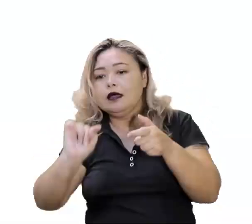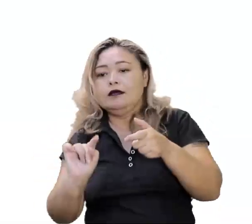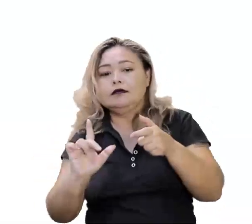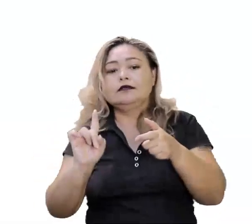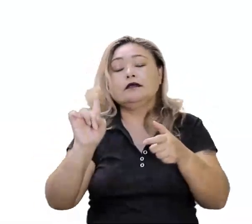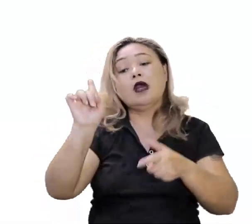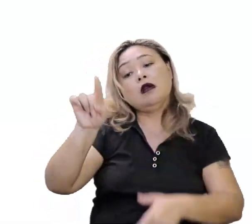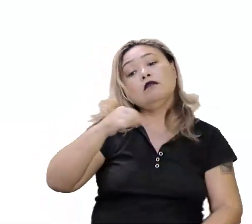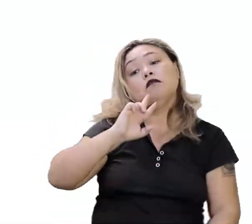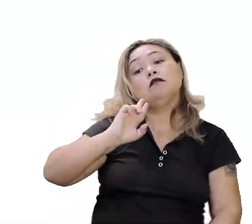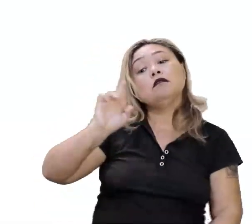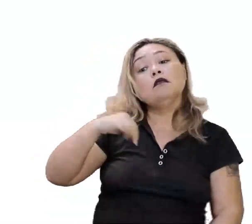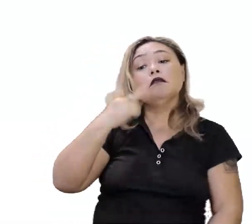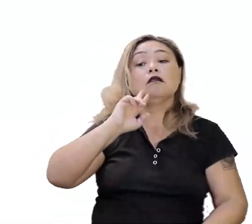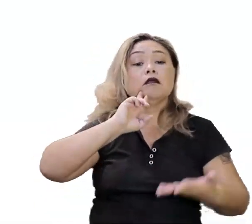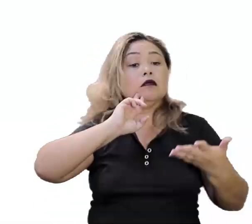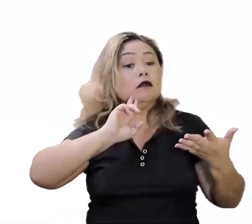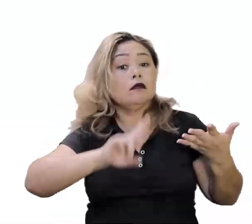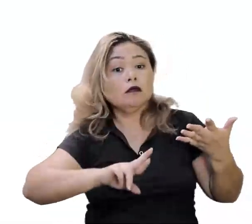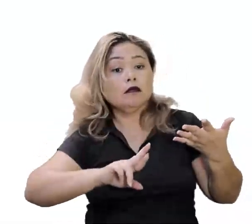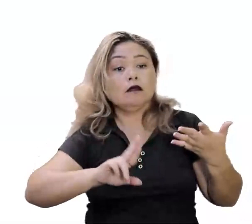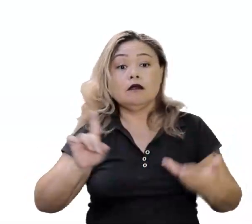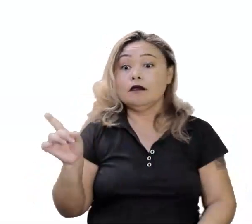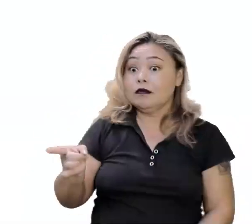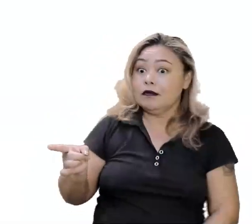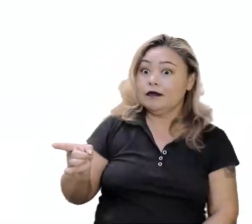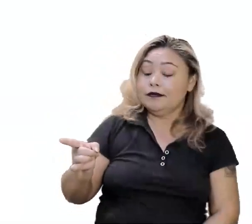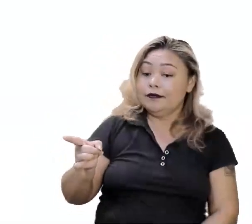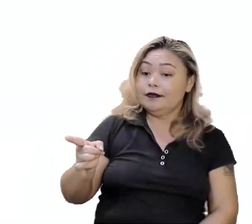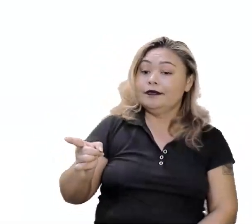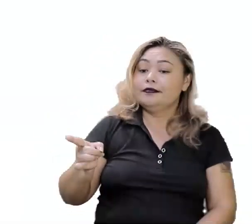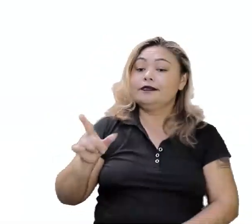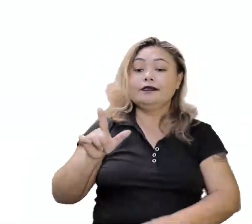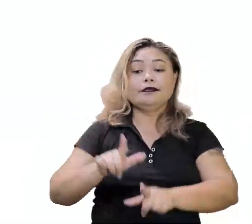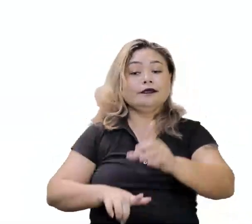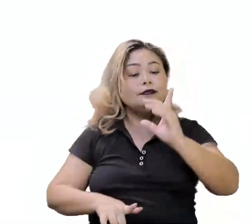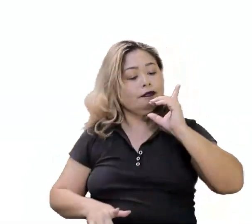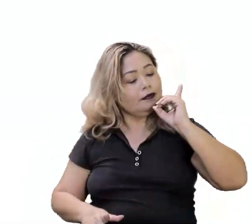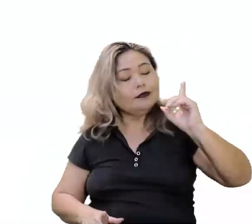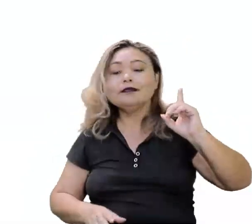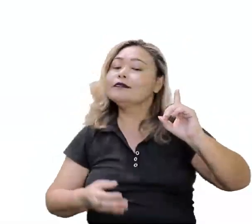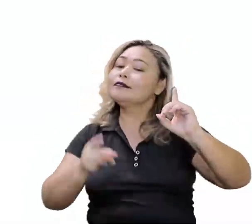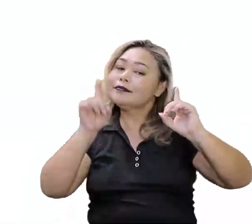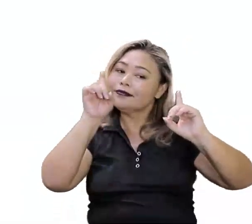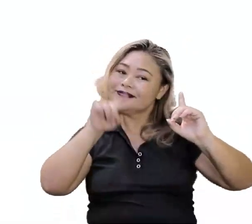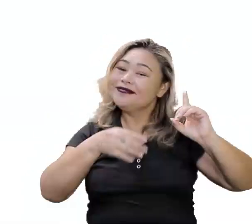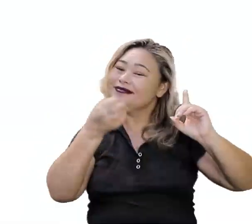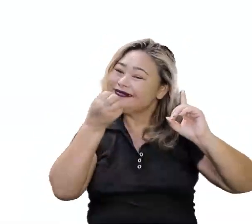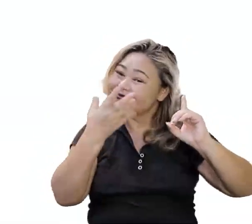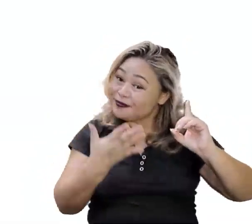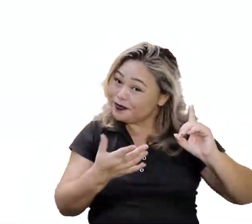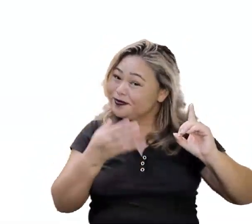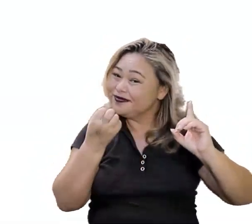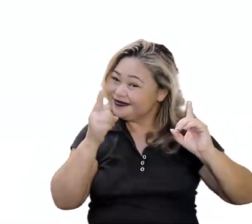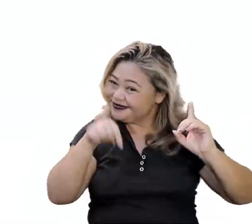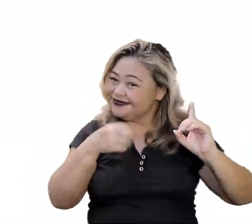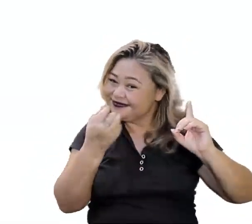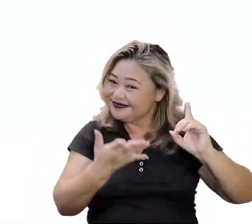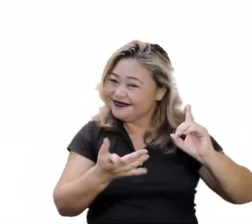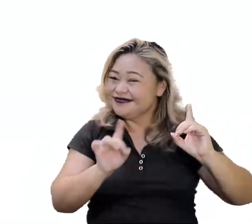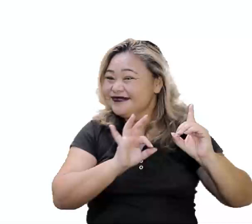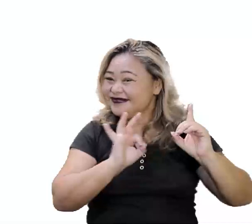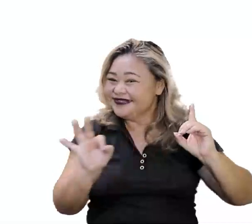a nossa resposta, vamos embora, letra D de muito bom, D de muito bom é